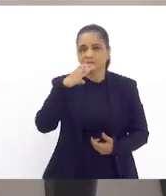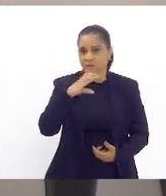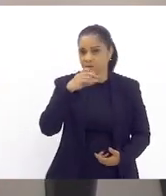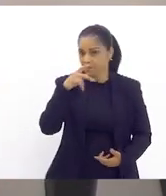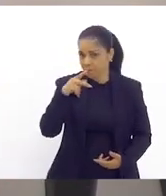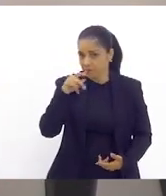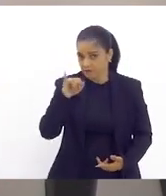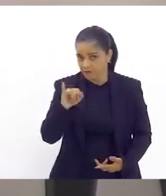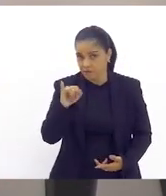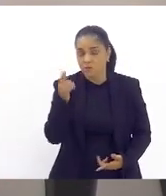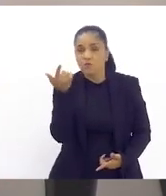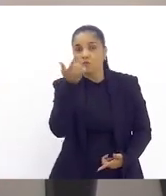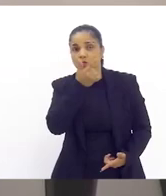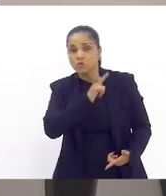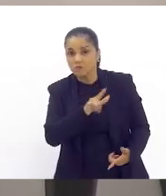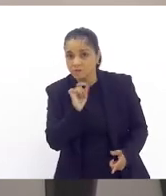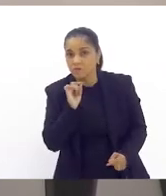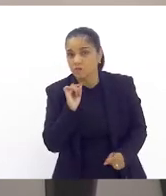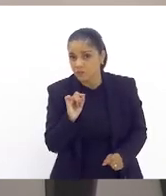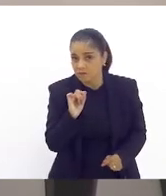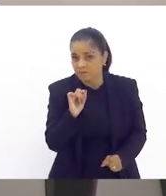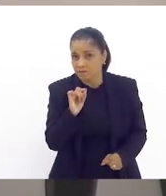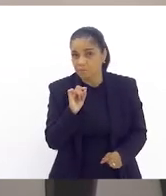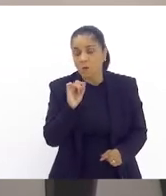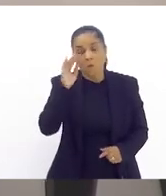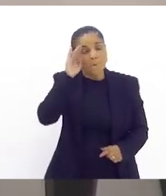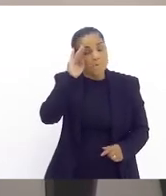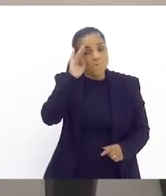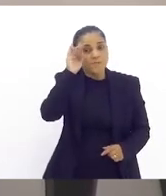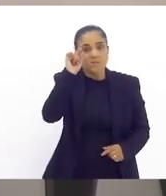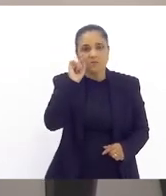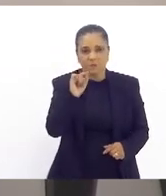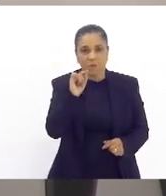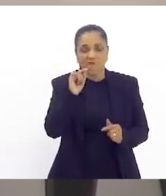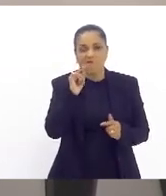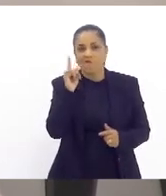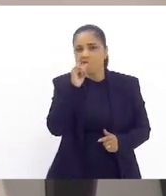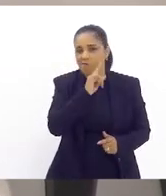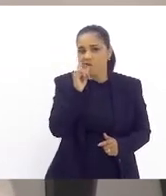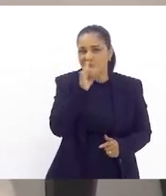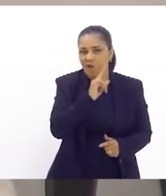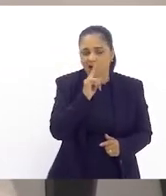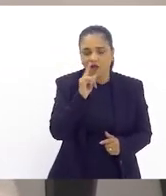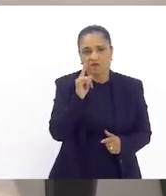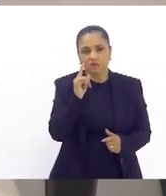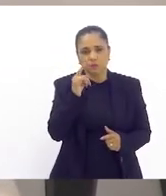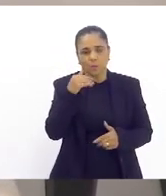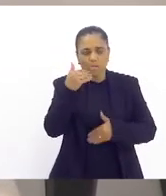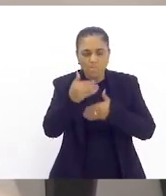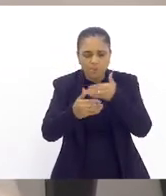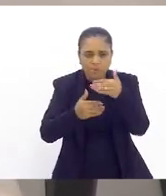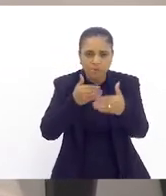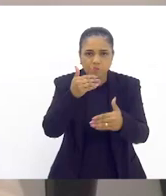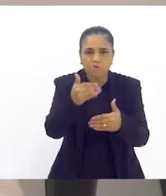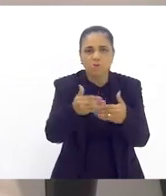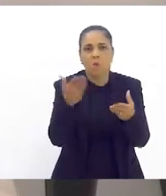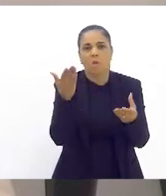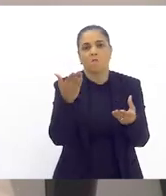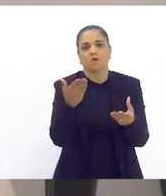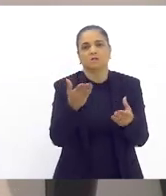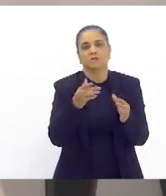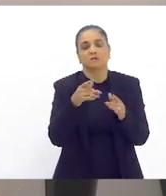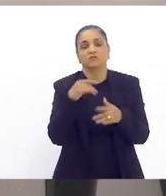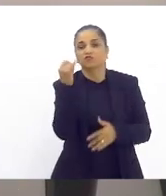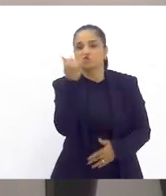é os principais falhas nesse processo de concessão pública de energia elétrica